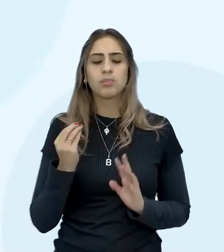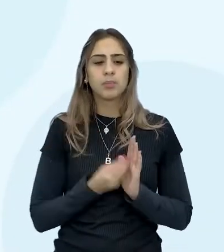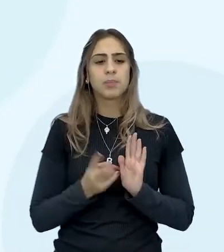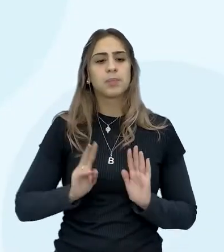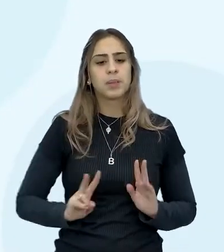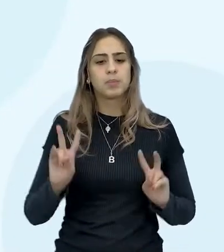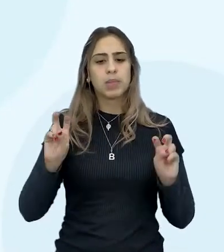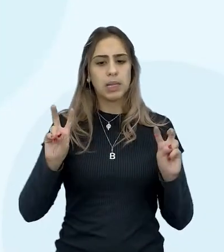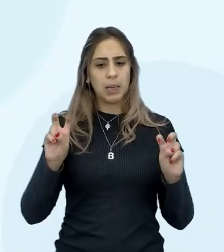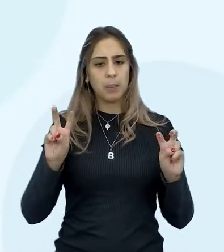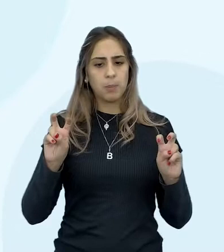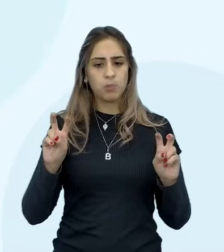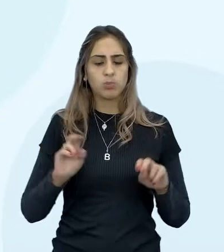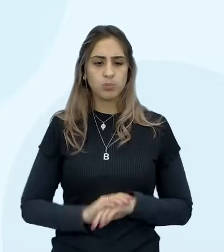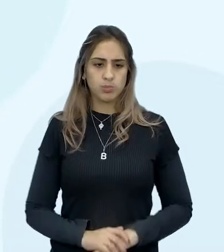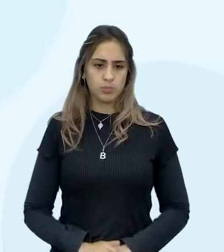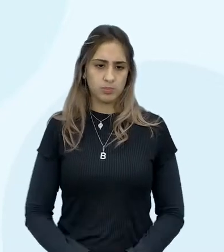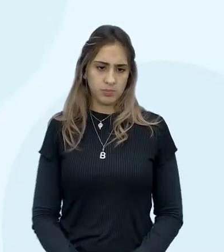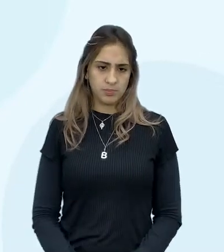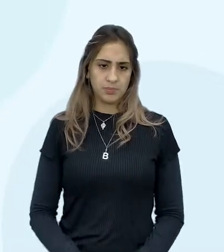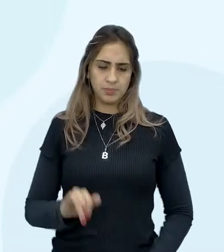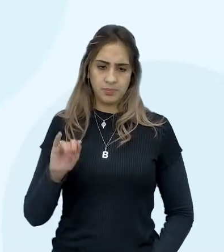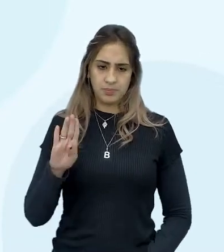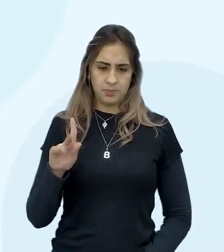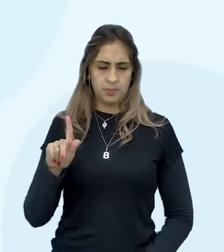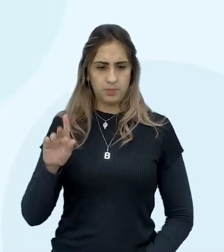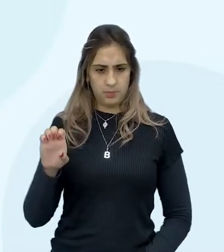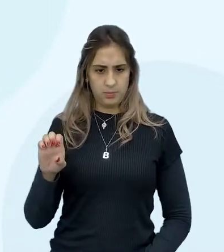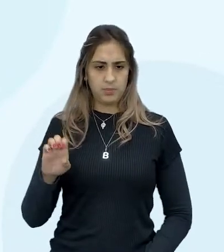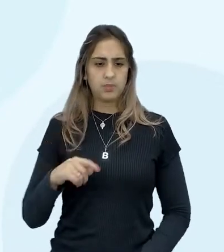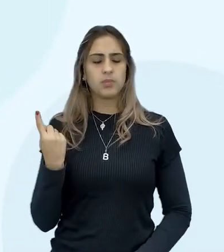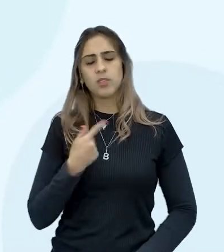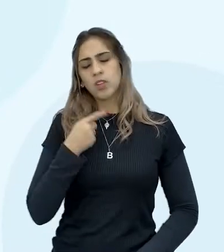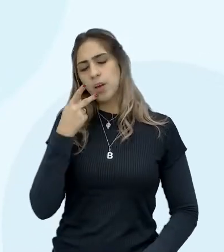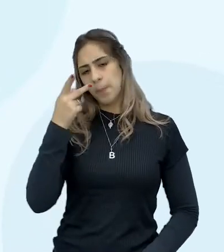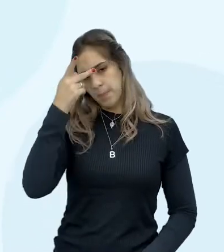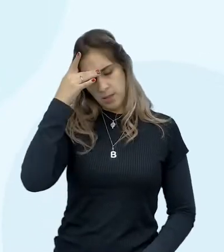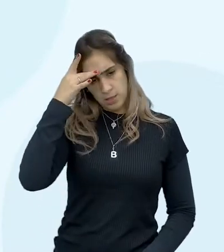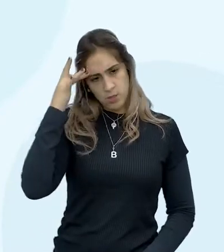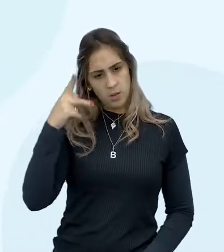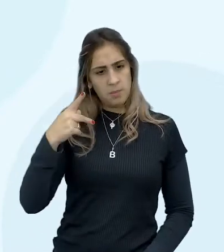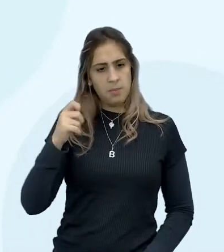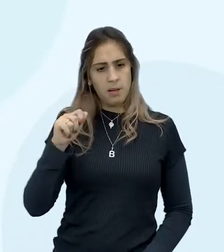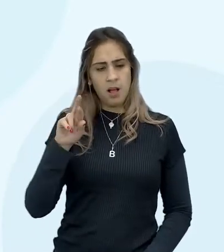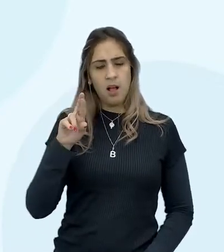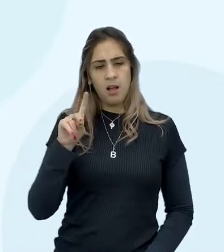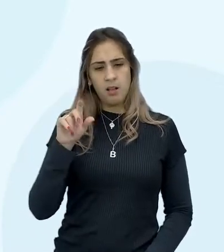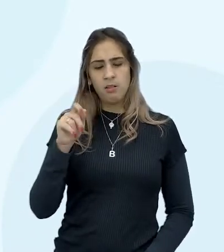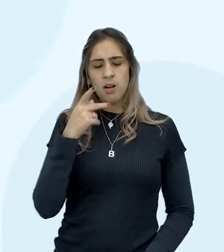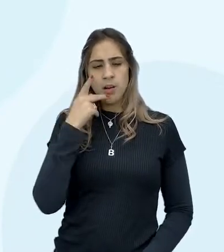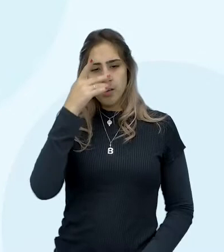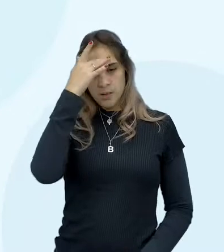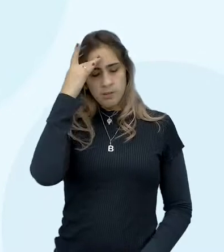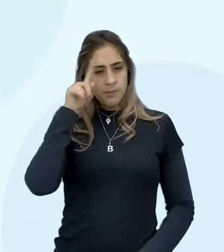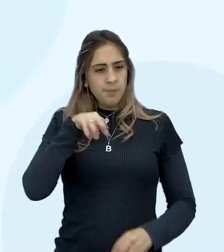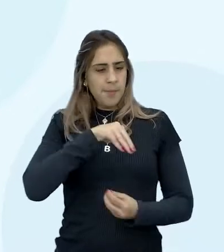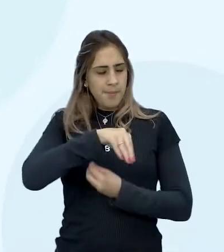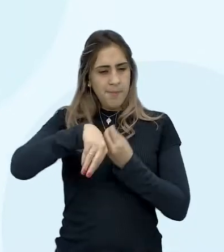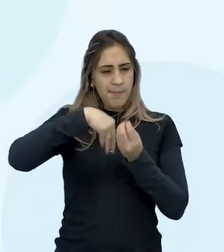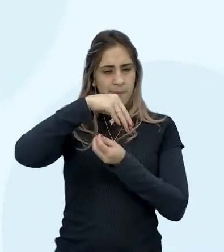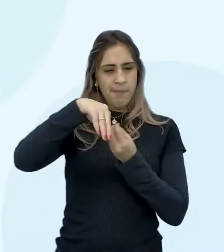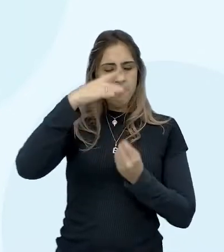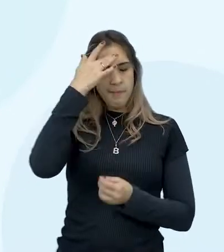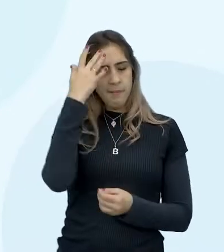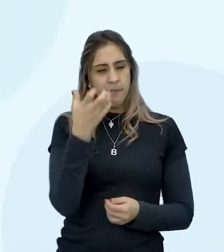mesmos termos que estão colocados ali no IBGE. Quando a gente fala sobre uma pessoa parda, a gente está falando de uma pessoa miscigenada. Quando a gente está falando de uma